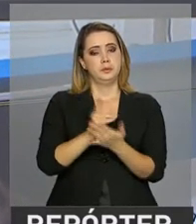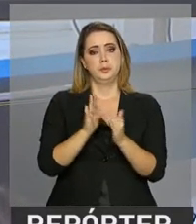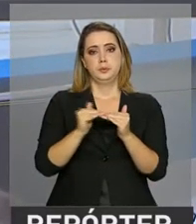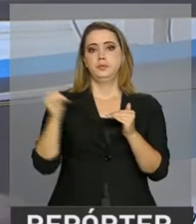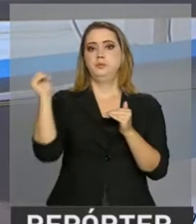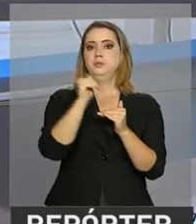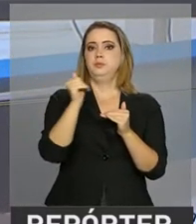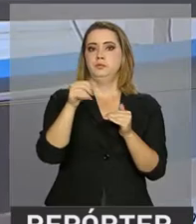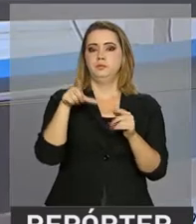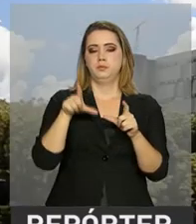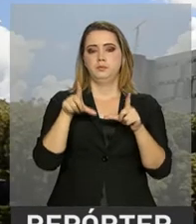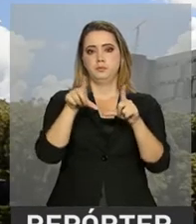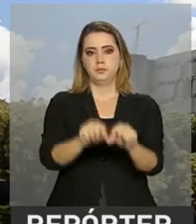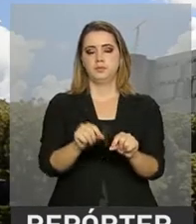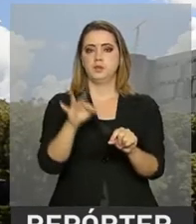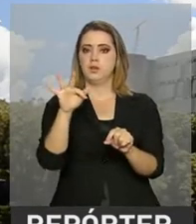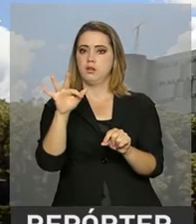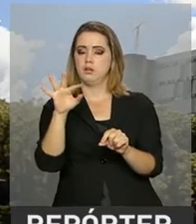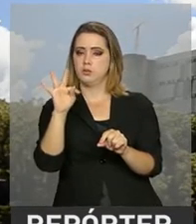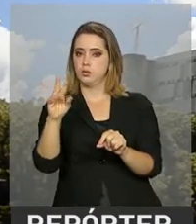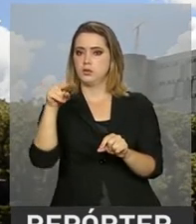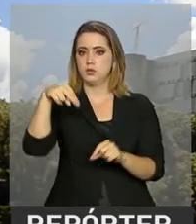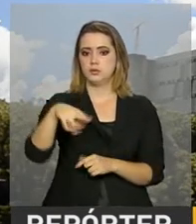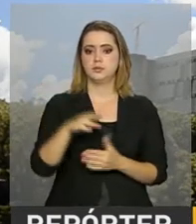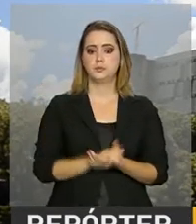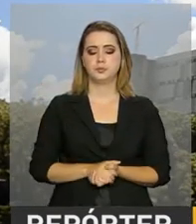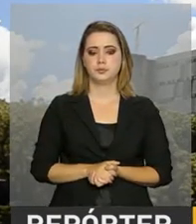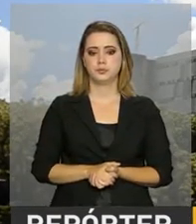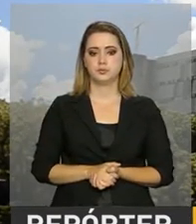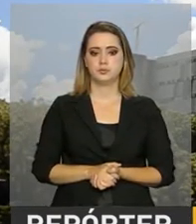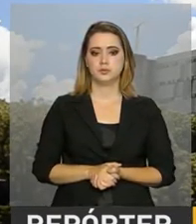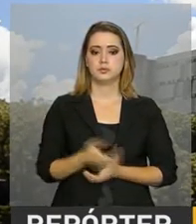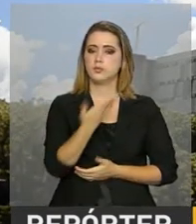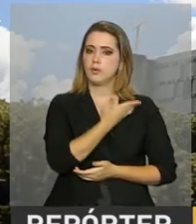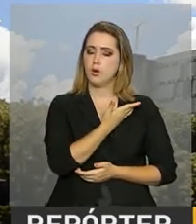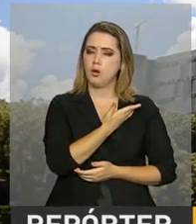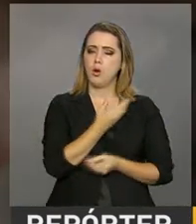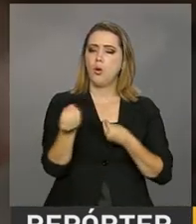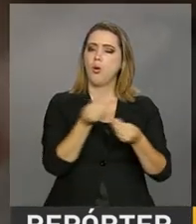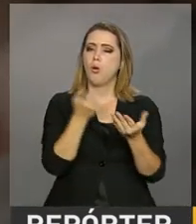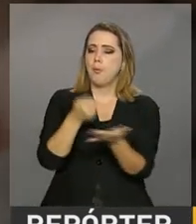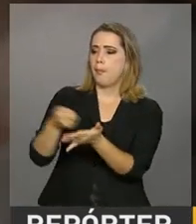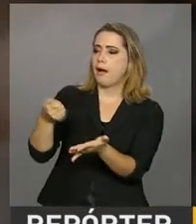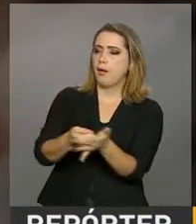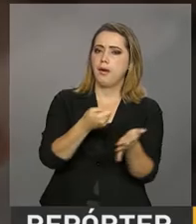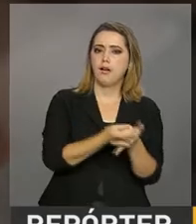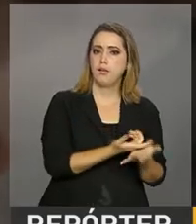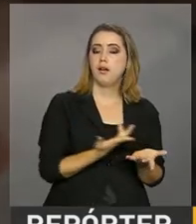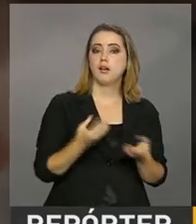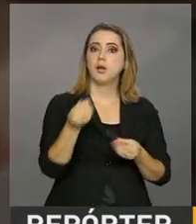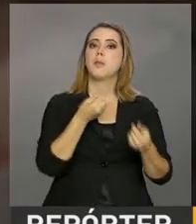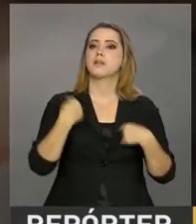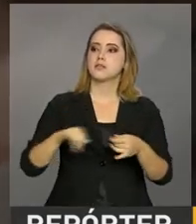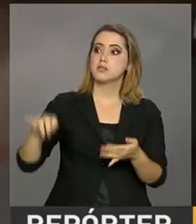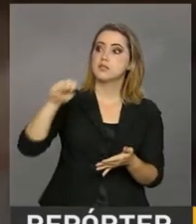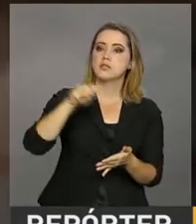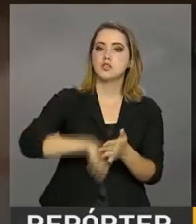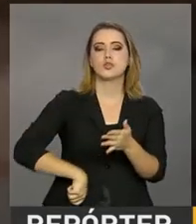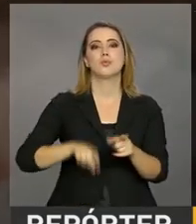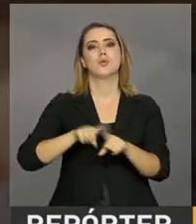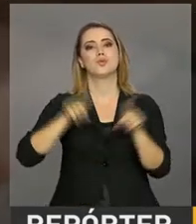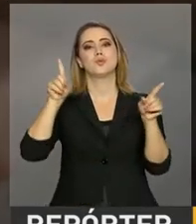tesouro nacional para o país se financiar recolhe impostos mas nem sempre os tributos são suficientes